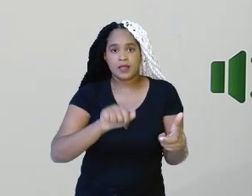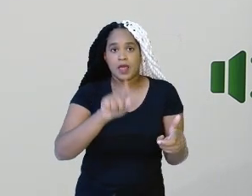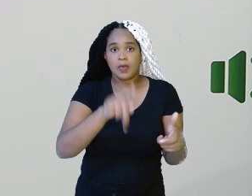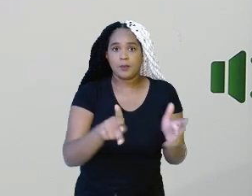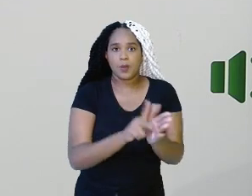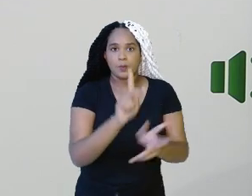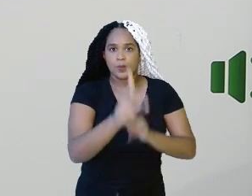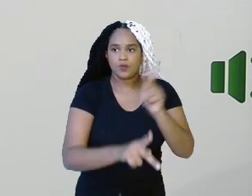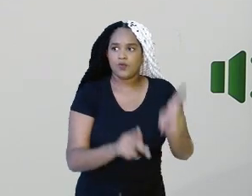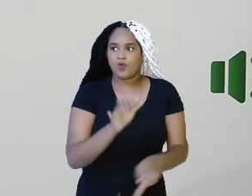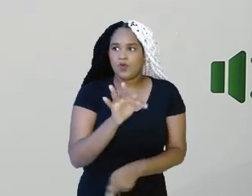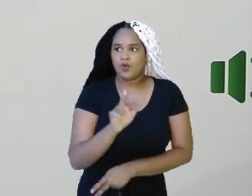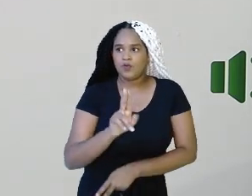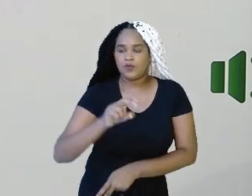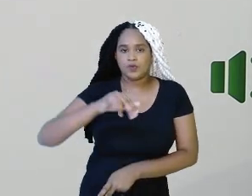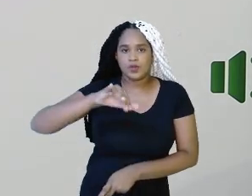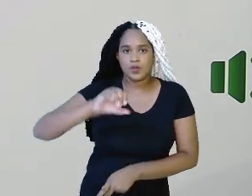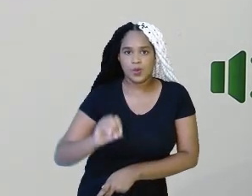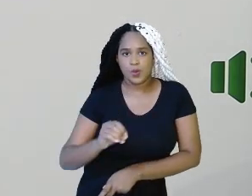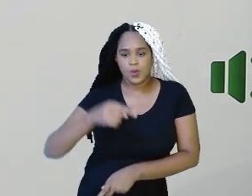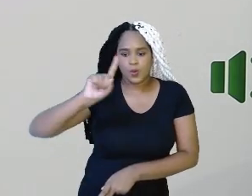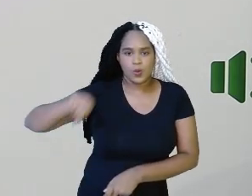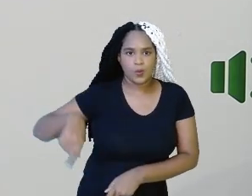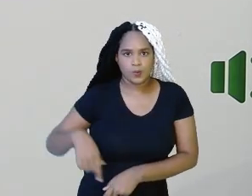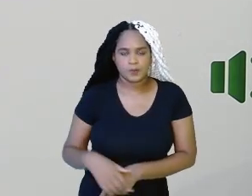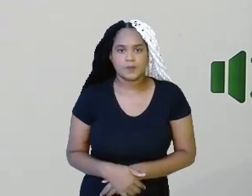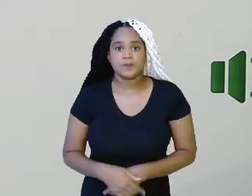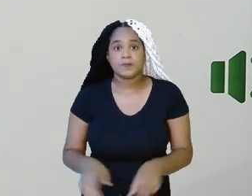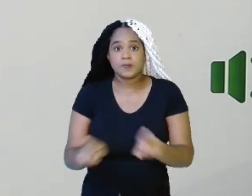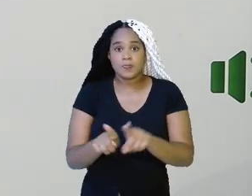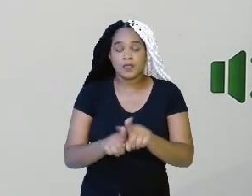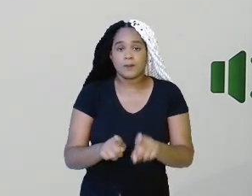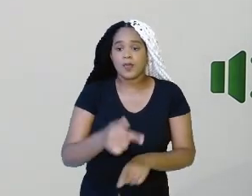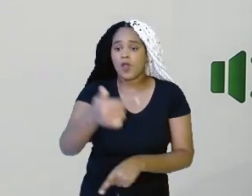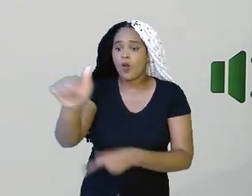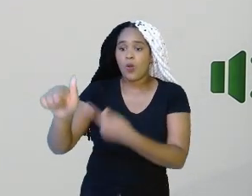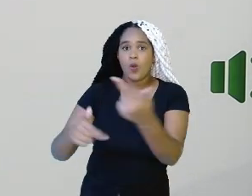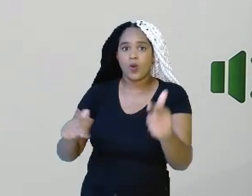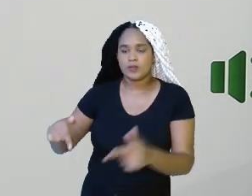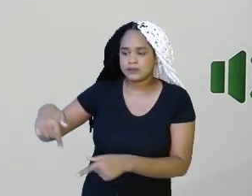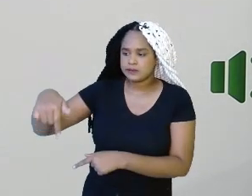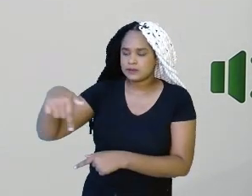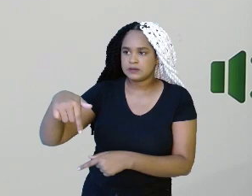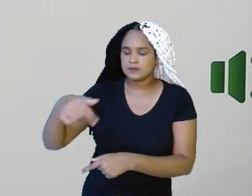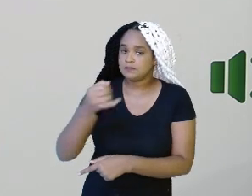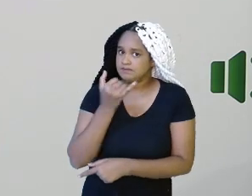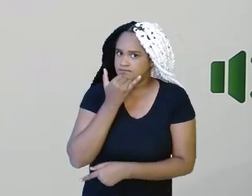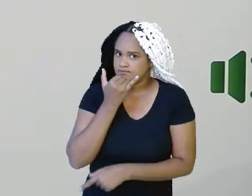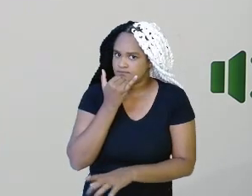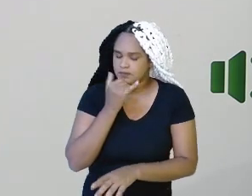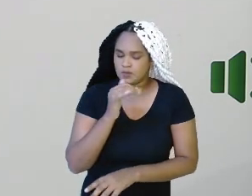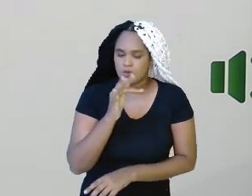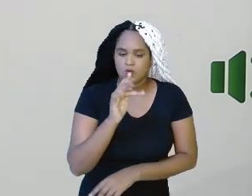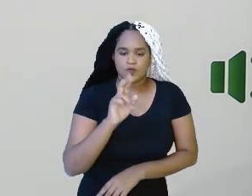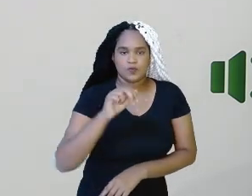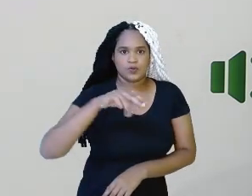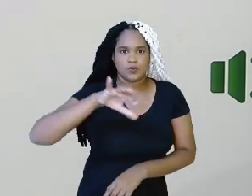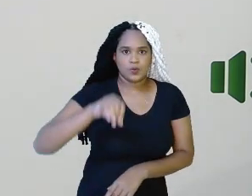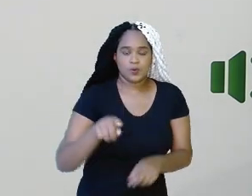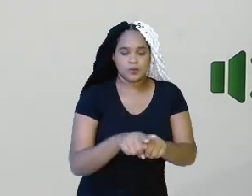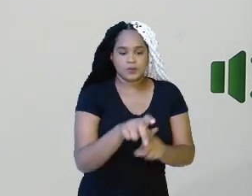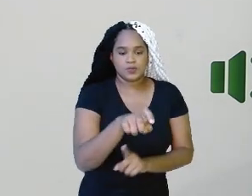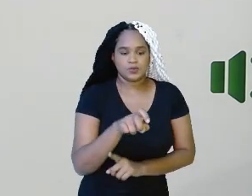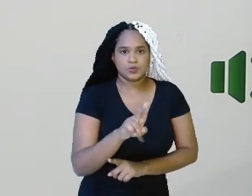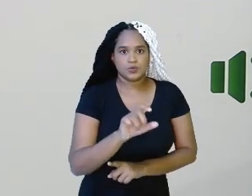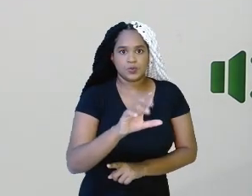comum lá, nos povos de lá, nos lugares de lá. E as outras 7, Funiô e Chucuru, elas estão